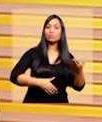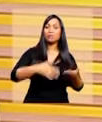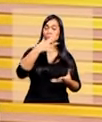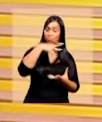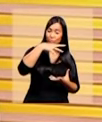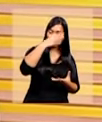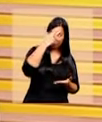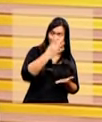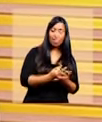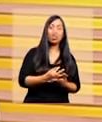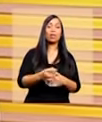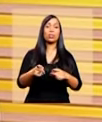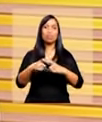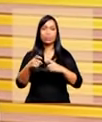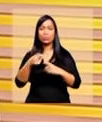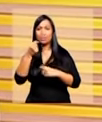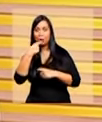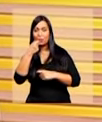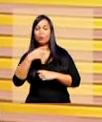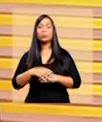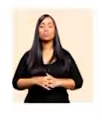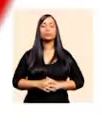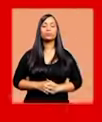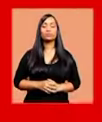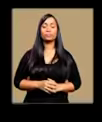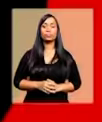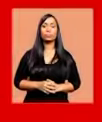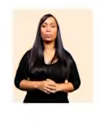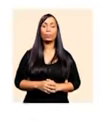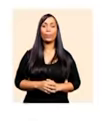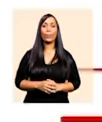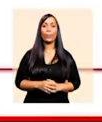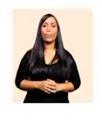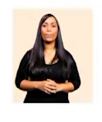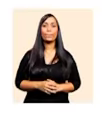relação entre fé, tratamento, medicina. Vamos conferir.